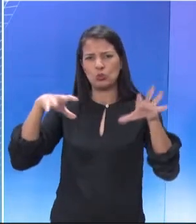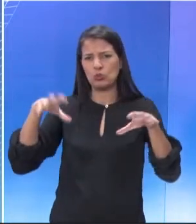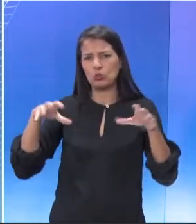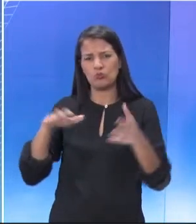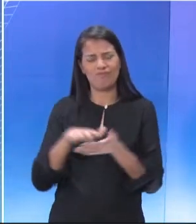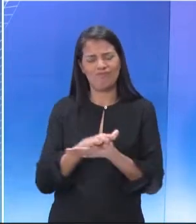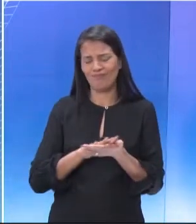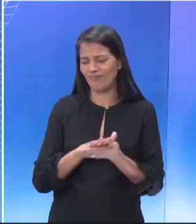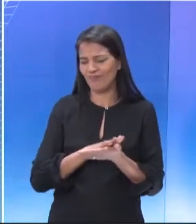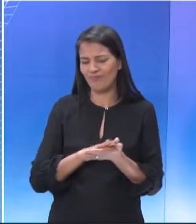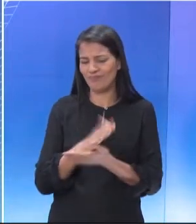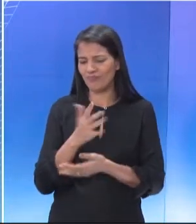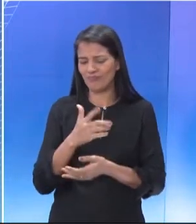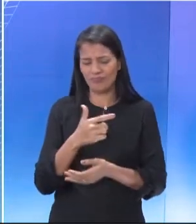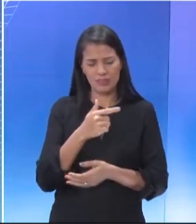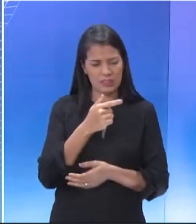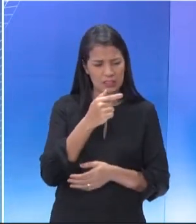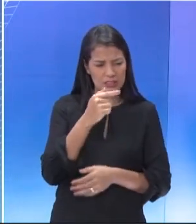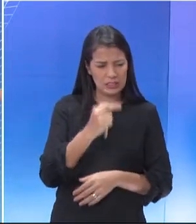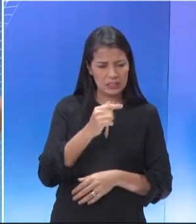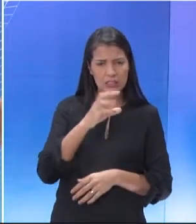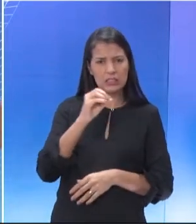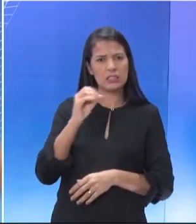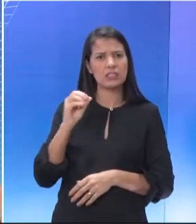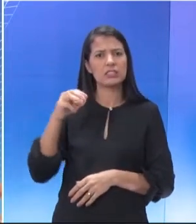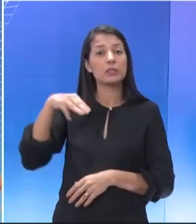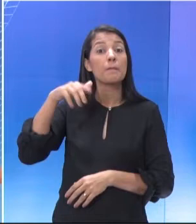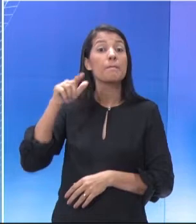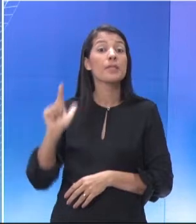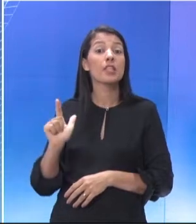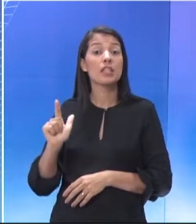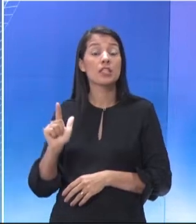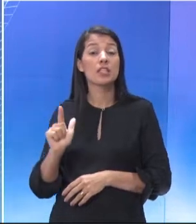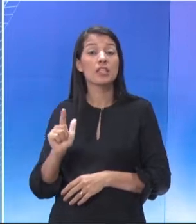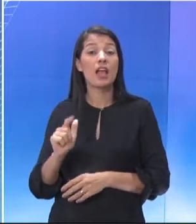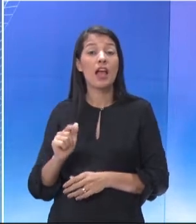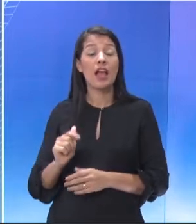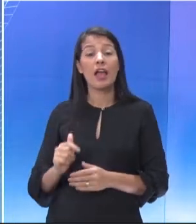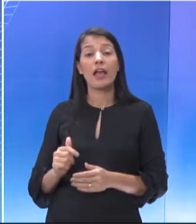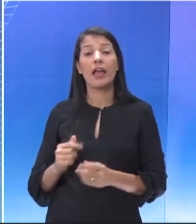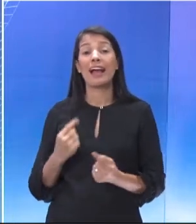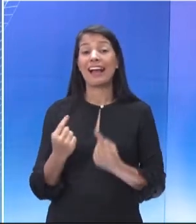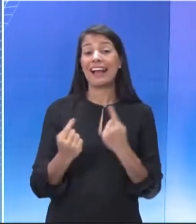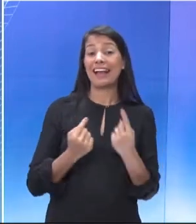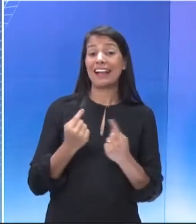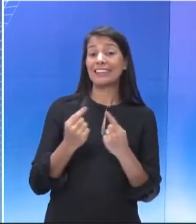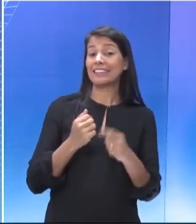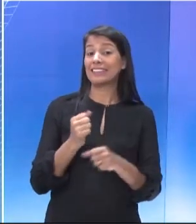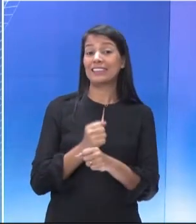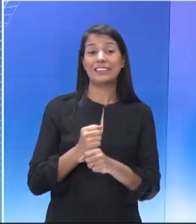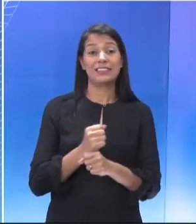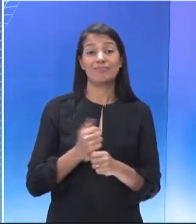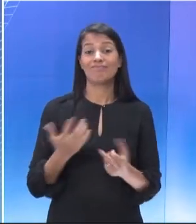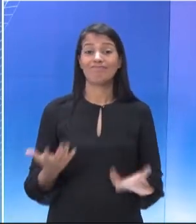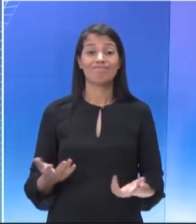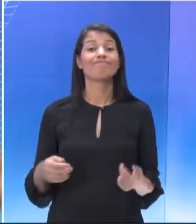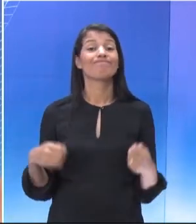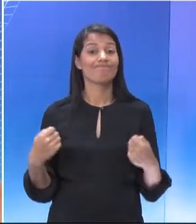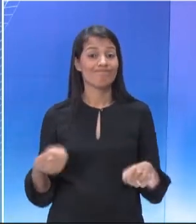baixa a quantidade de chuva. Então você tem que ter plantas com mecanismos para poder